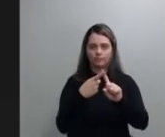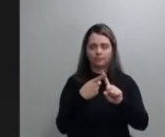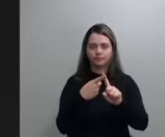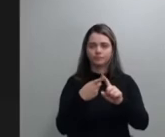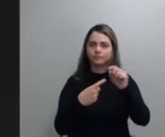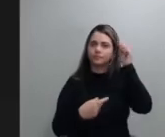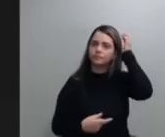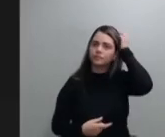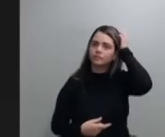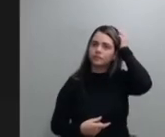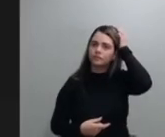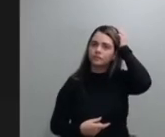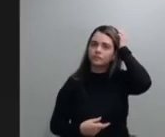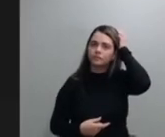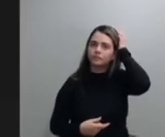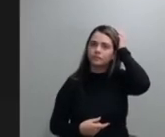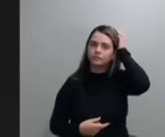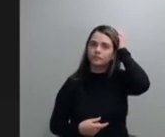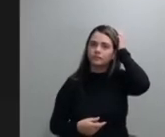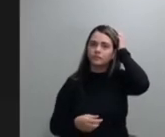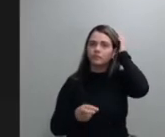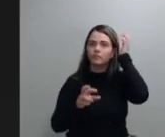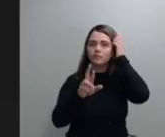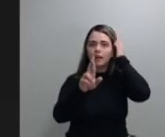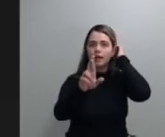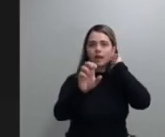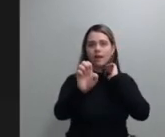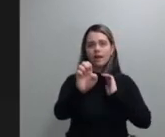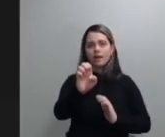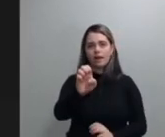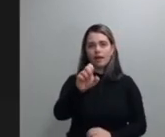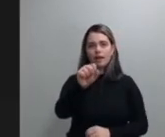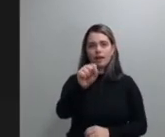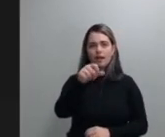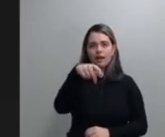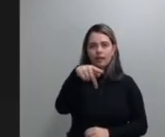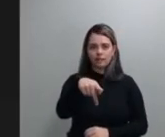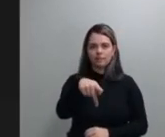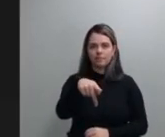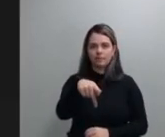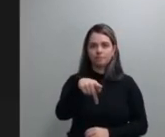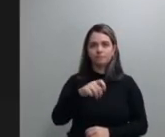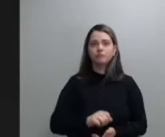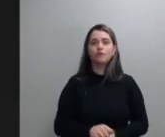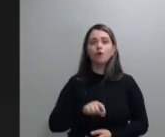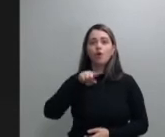número 1 milhão 353 mil 267 do Distrito Federal